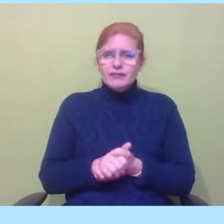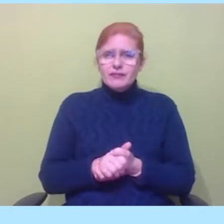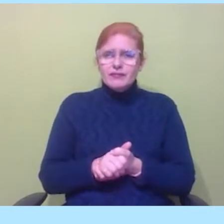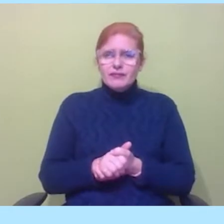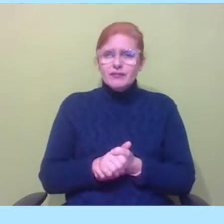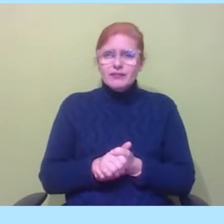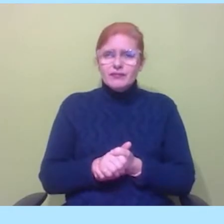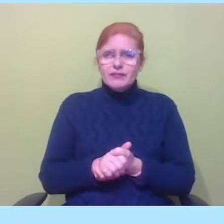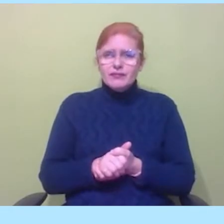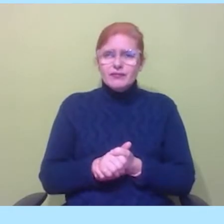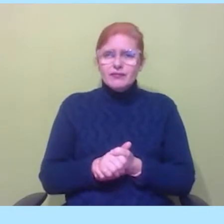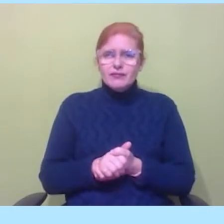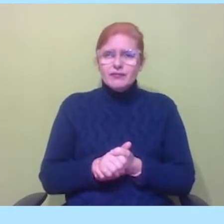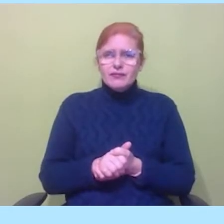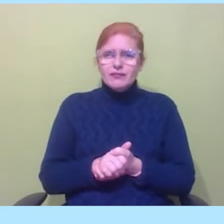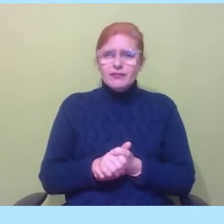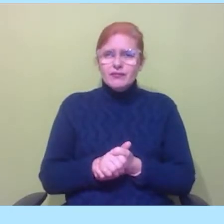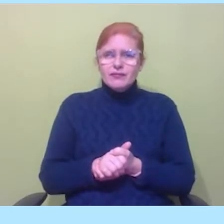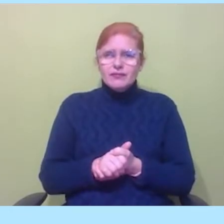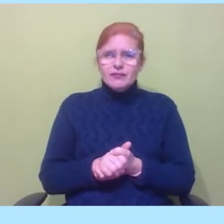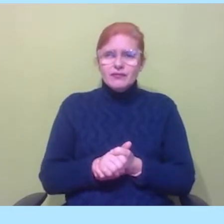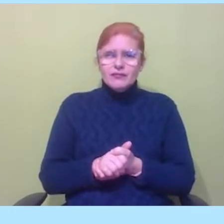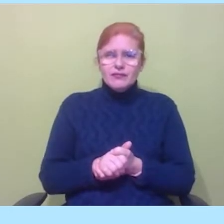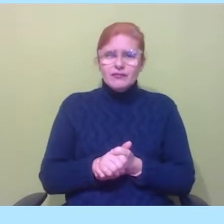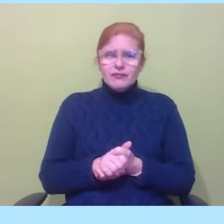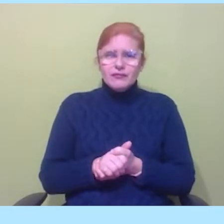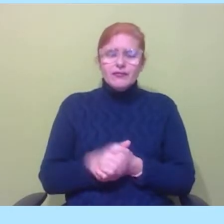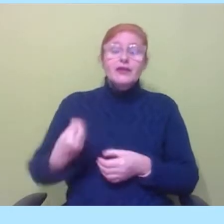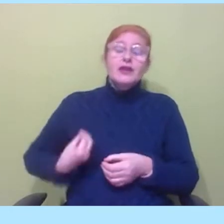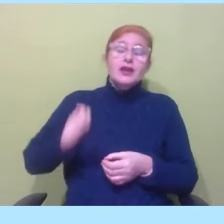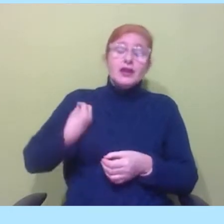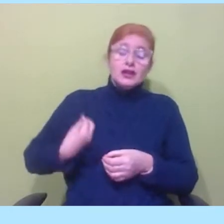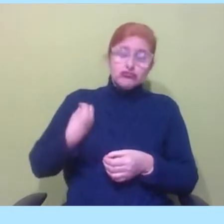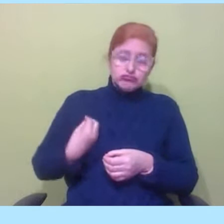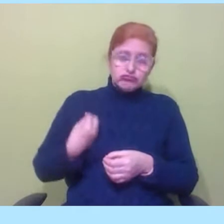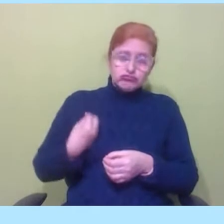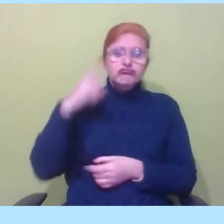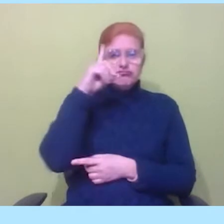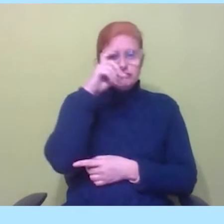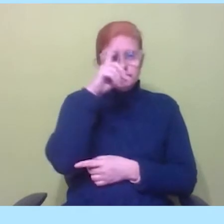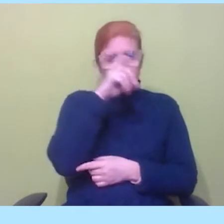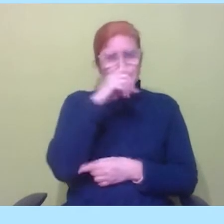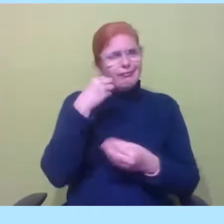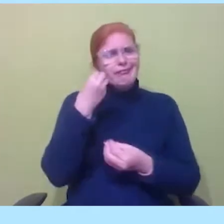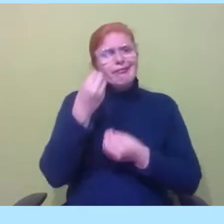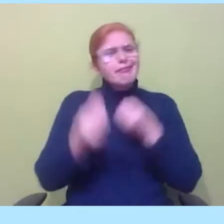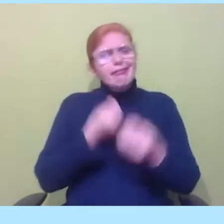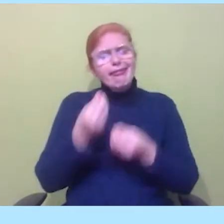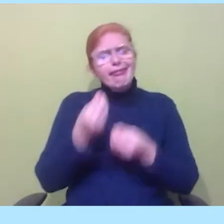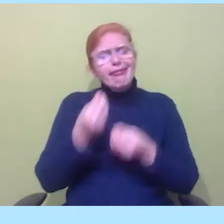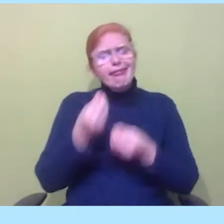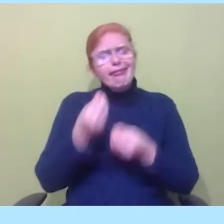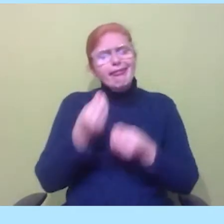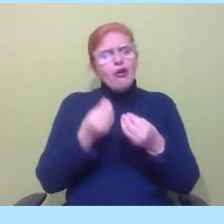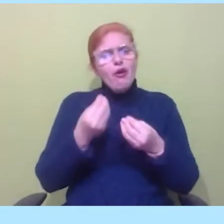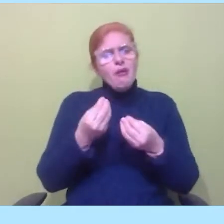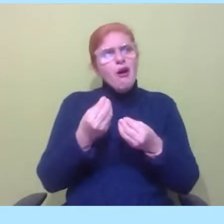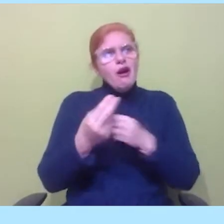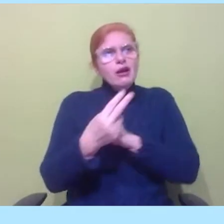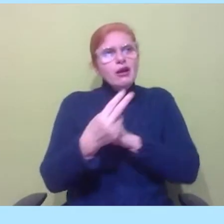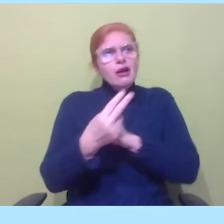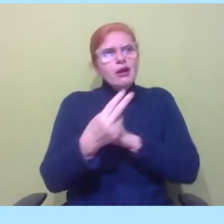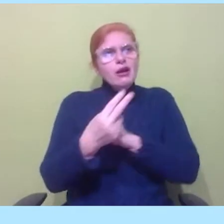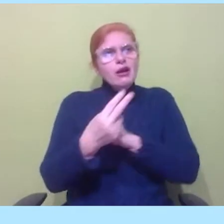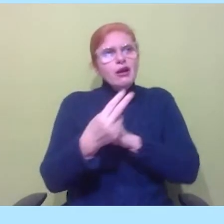E existe essa dificuldade. Como é que a gente se protege numa